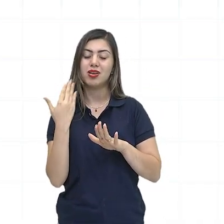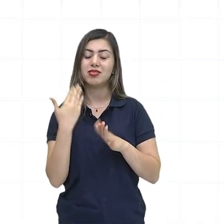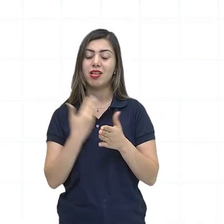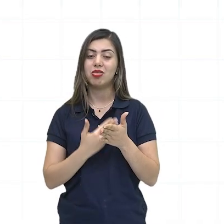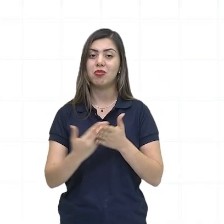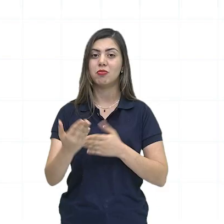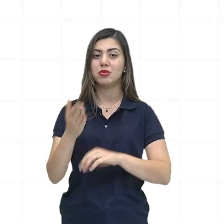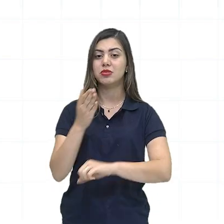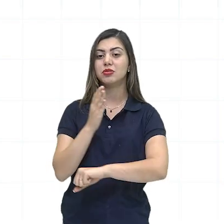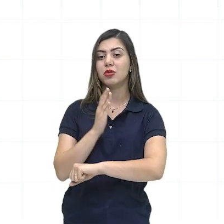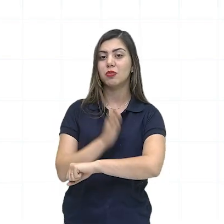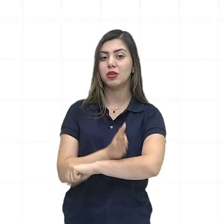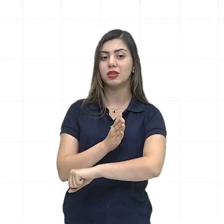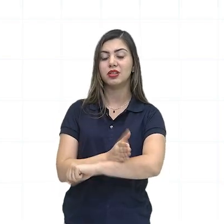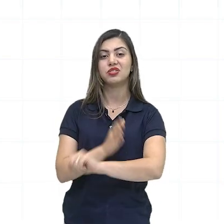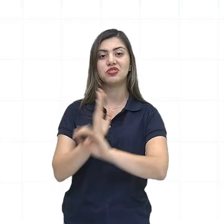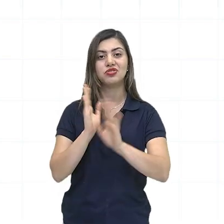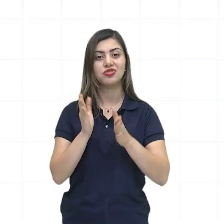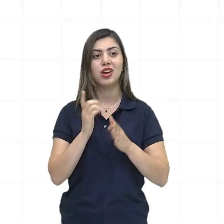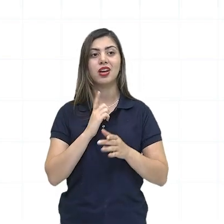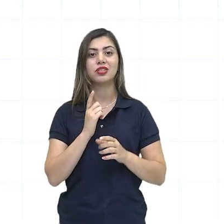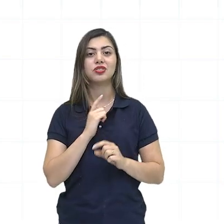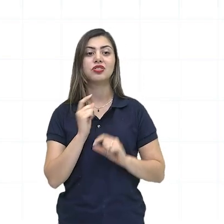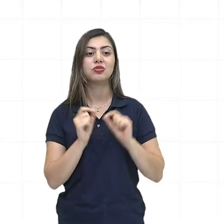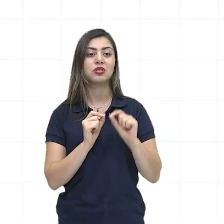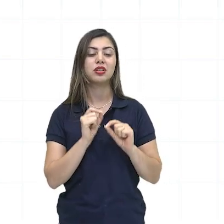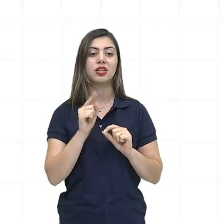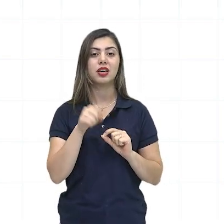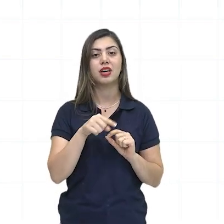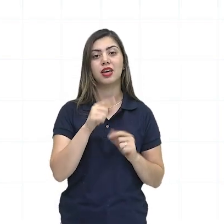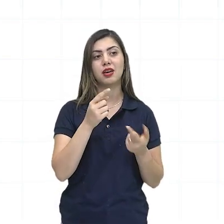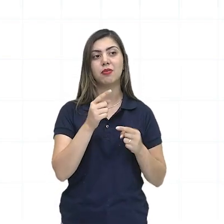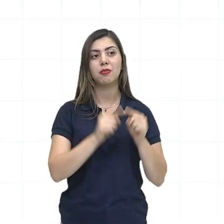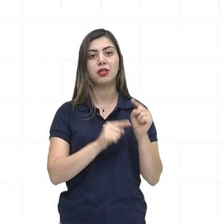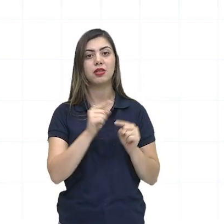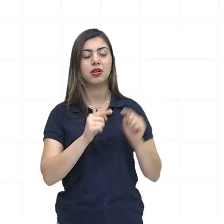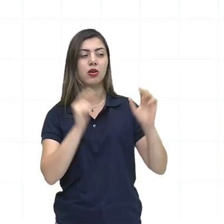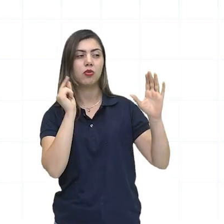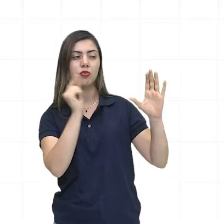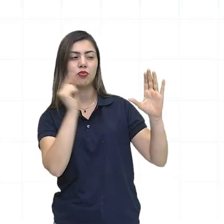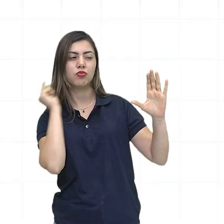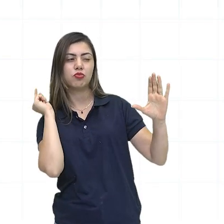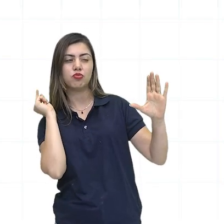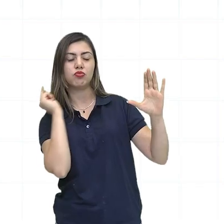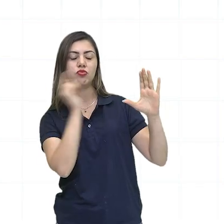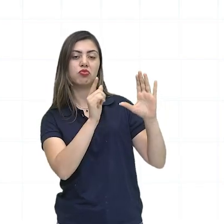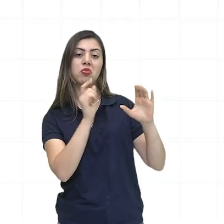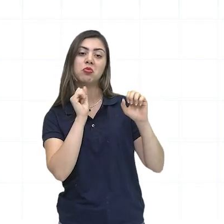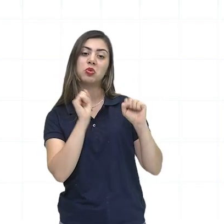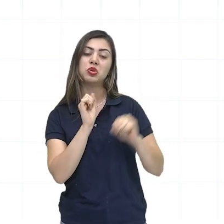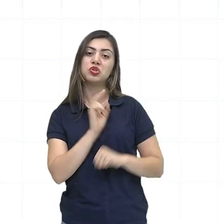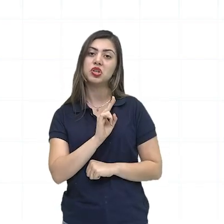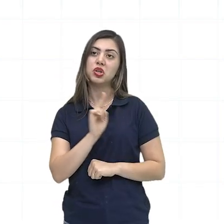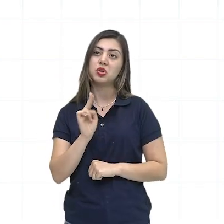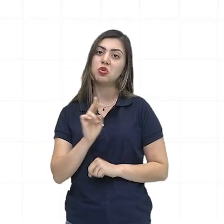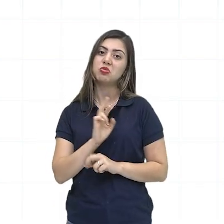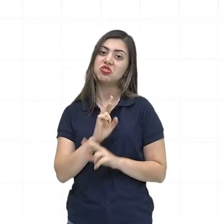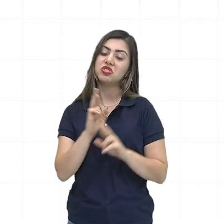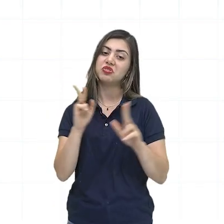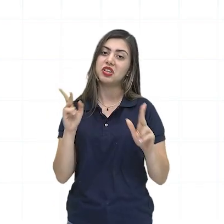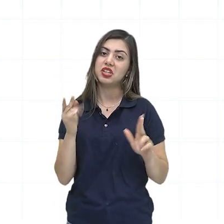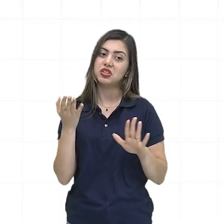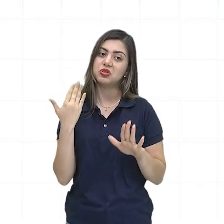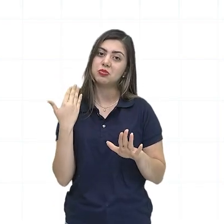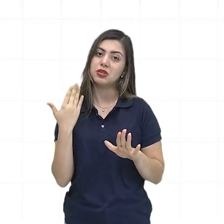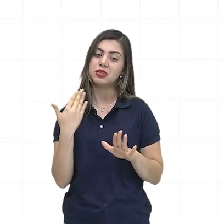Idade Média já existia a presença do dardo, talvez não com esse nome, tá bom? Com outro nome ou feito de outra